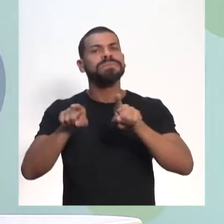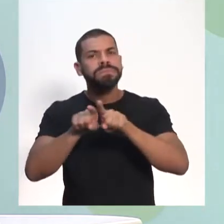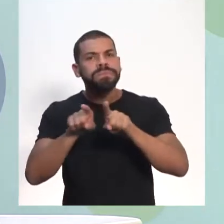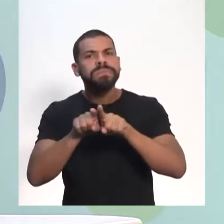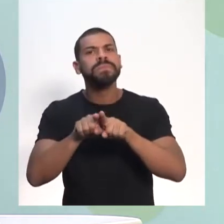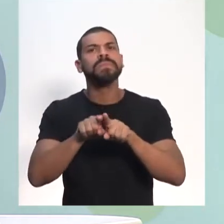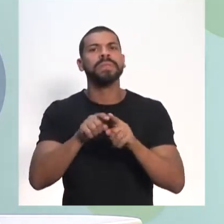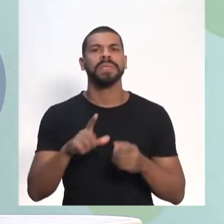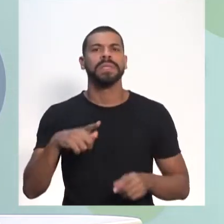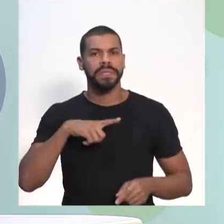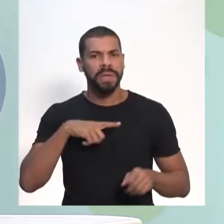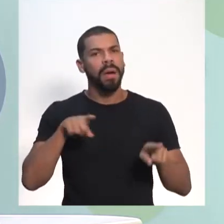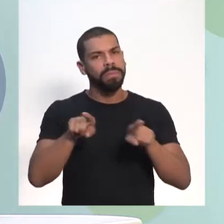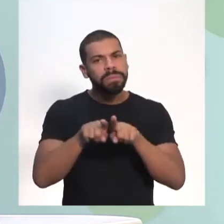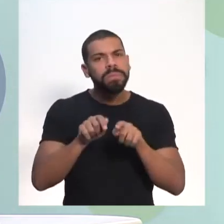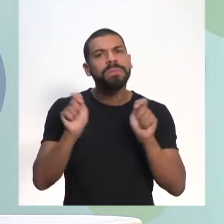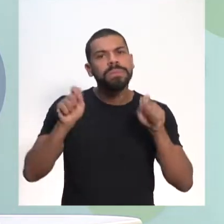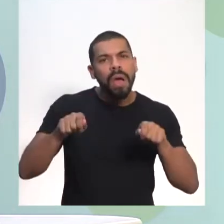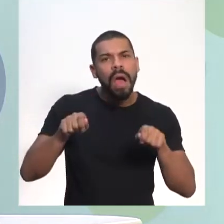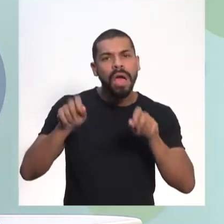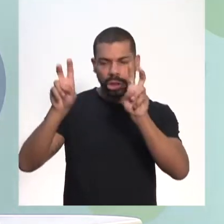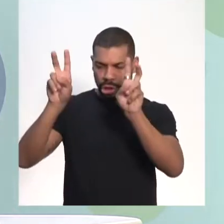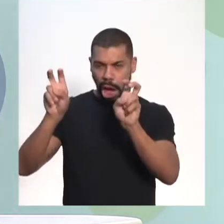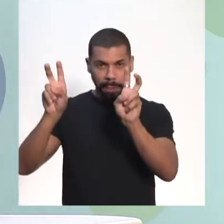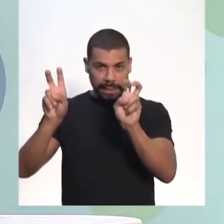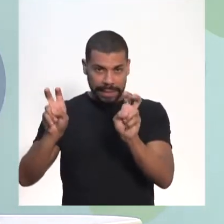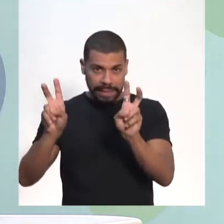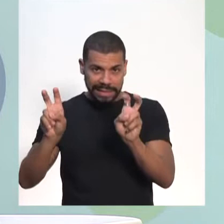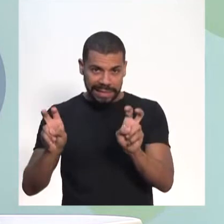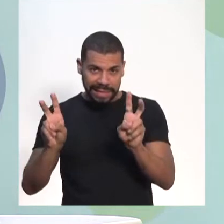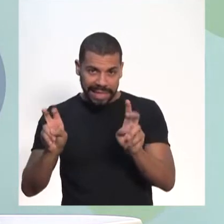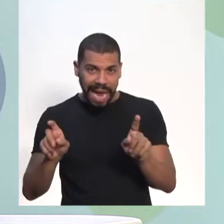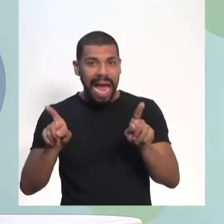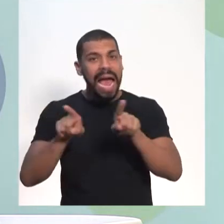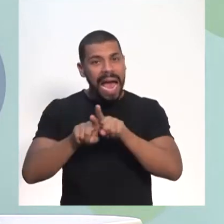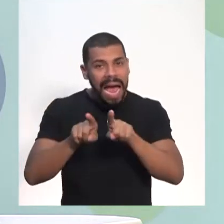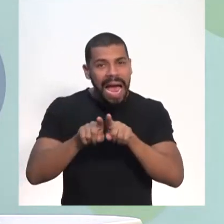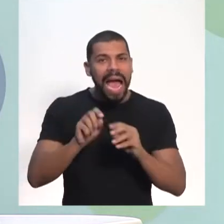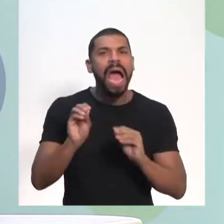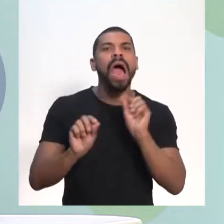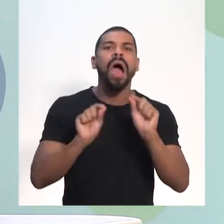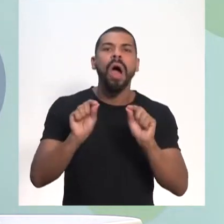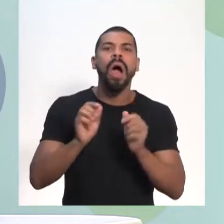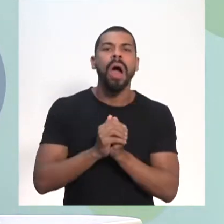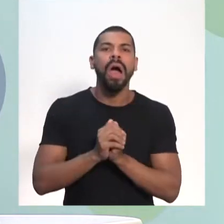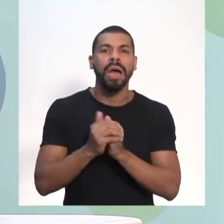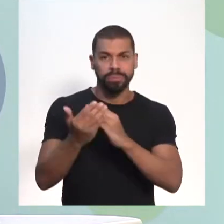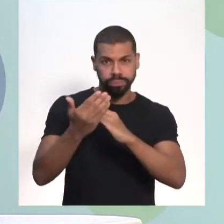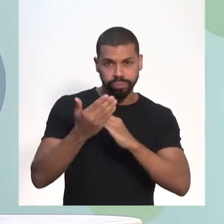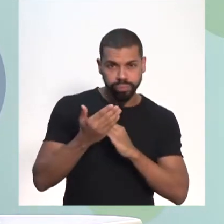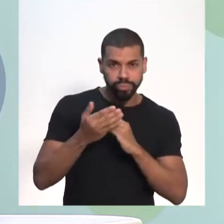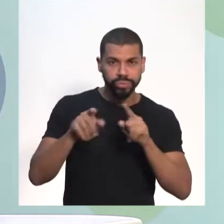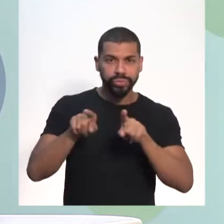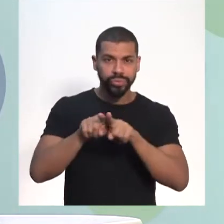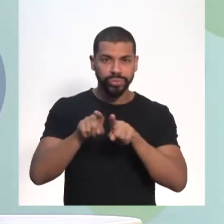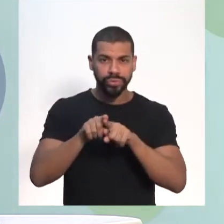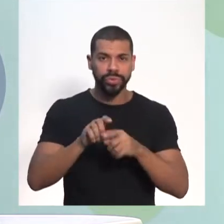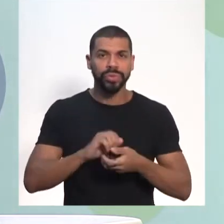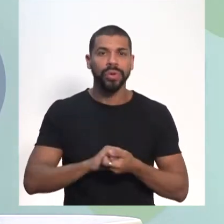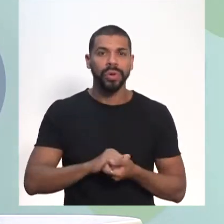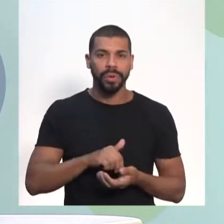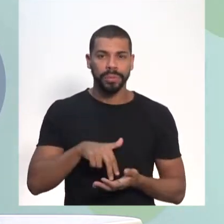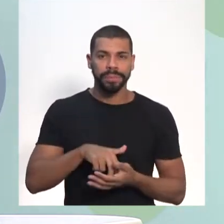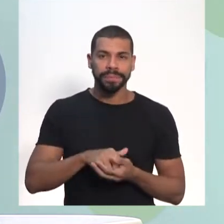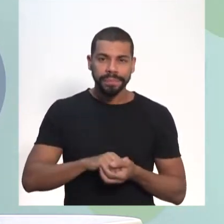inspiração para a elaboração de novas pautas. Então, é um recurso que nós temos lá no AVEFAP, e é importante,